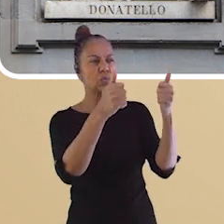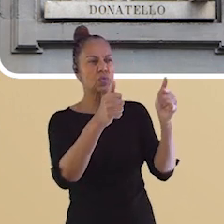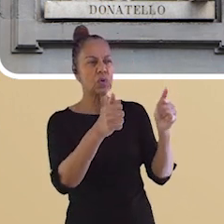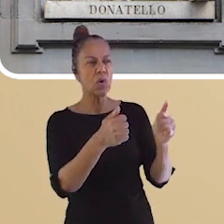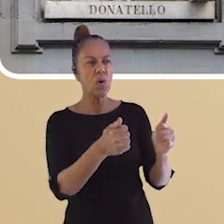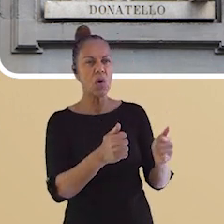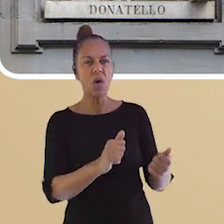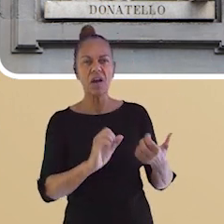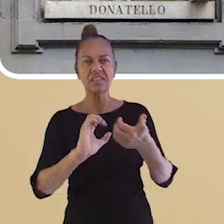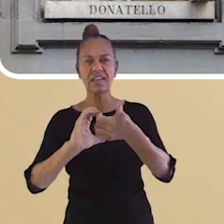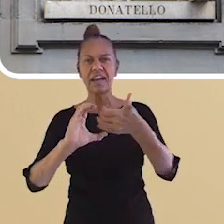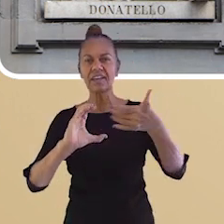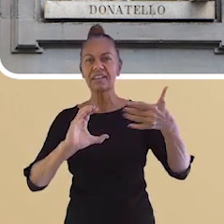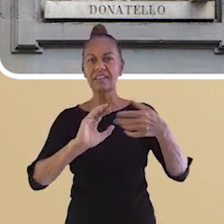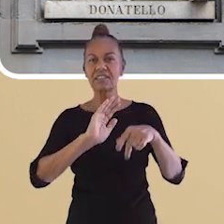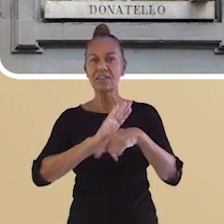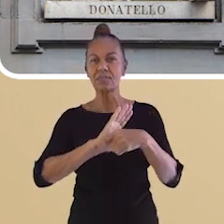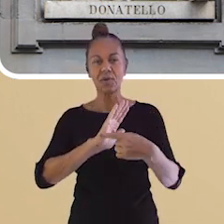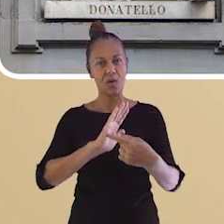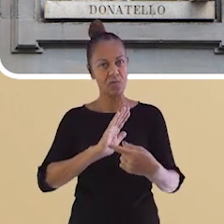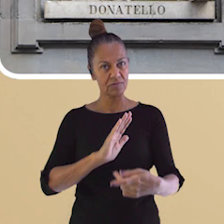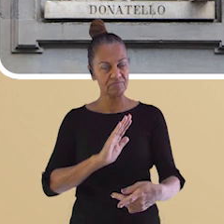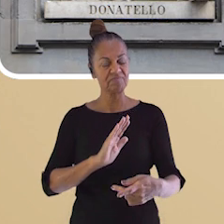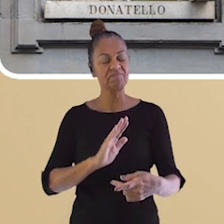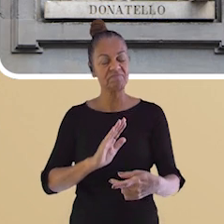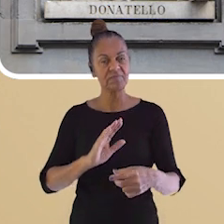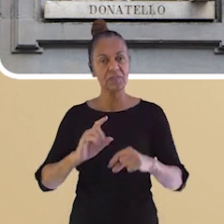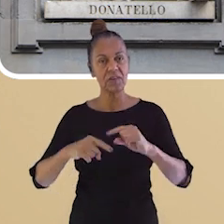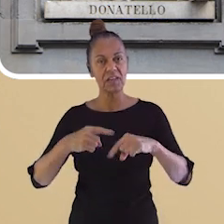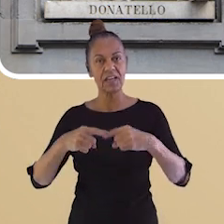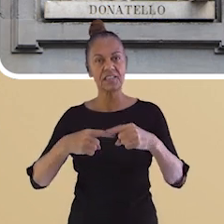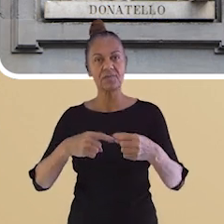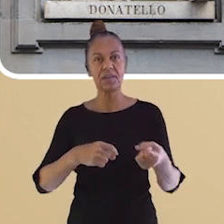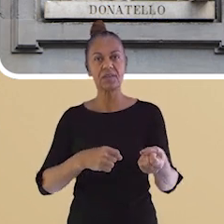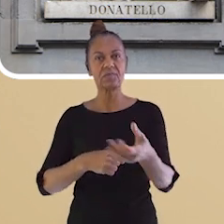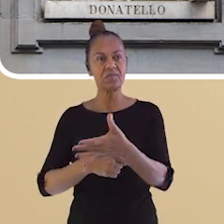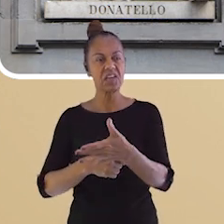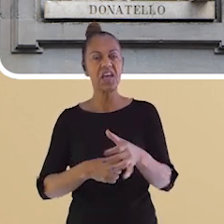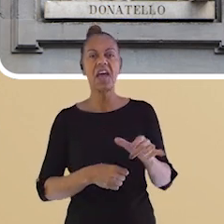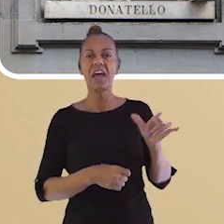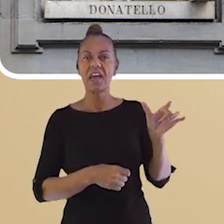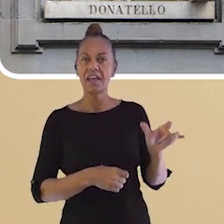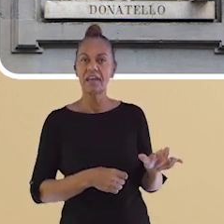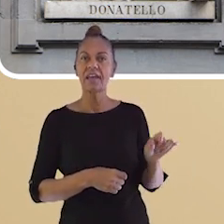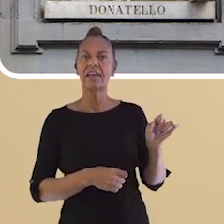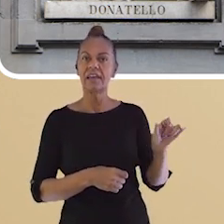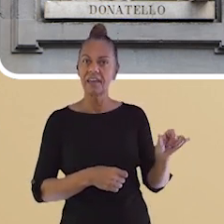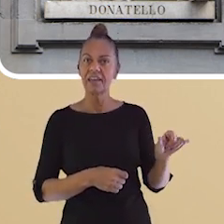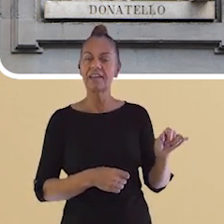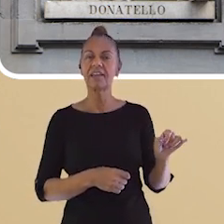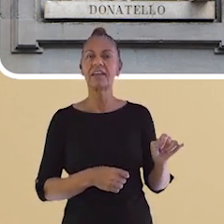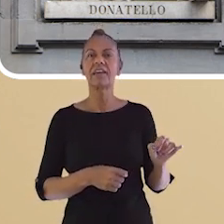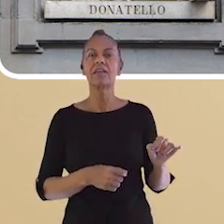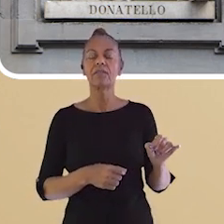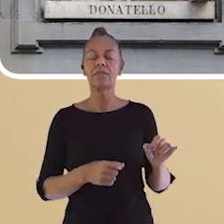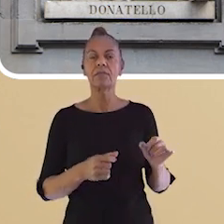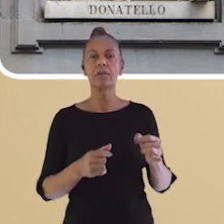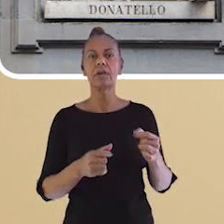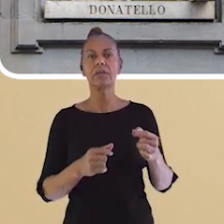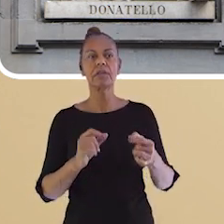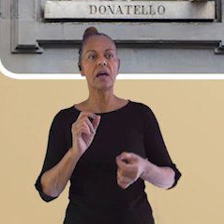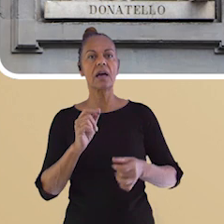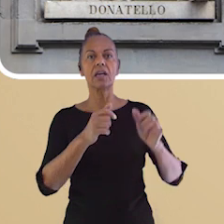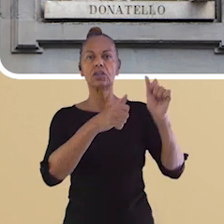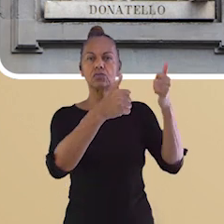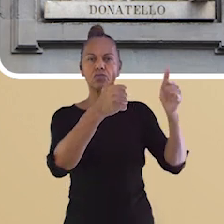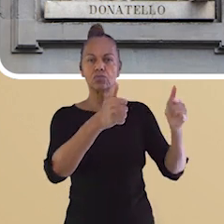excelente escultor e representou bem as características do Renascimento. Inclusive, é acreditado a ele o título de instaurador